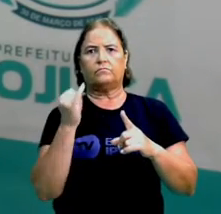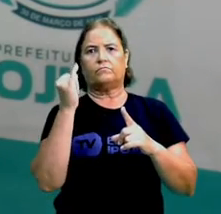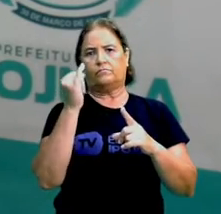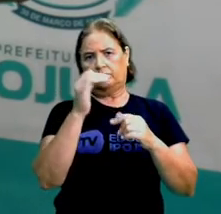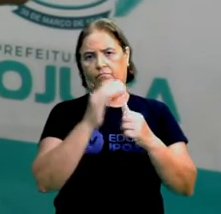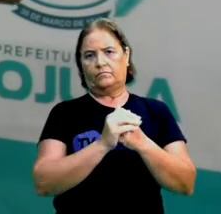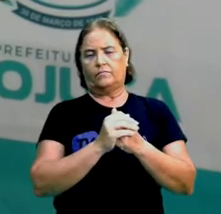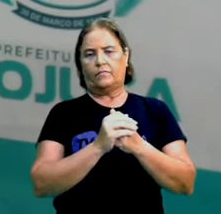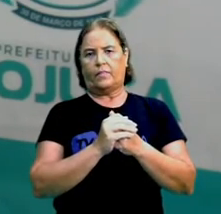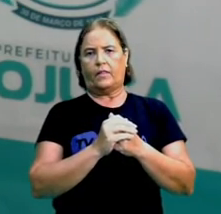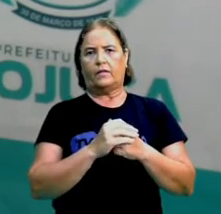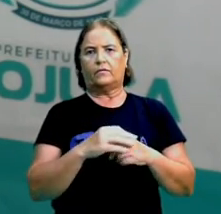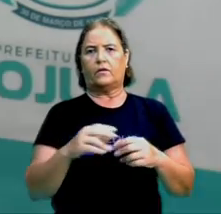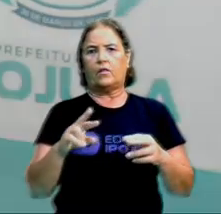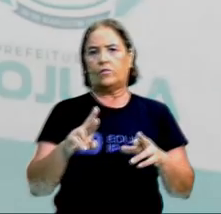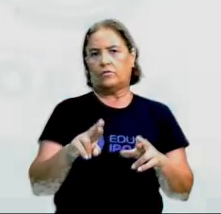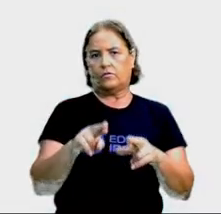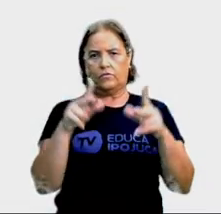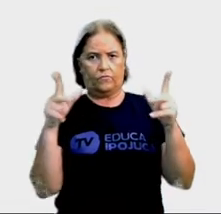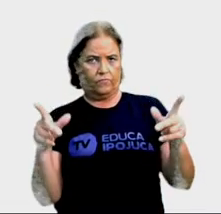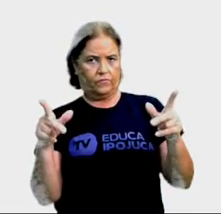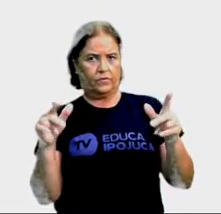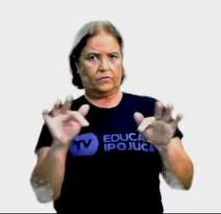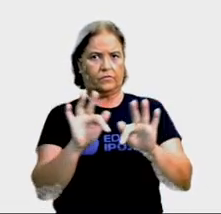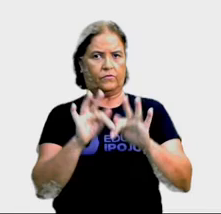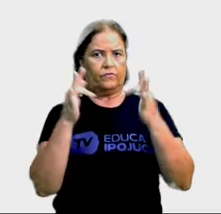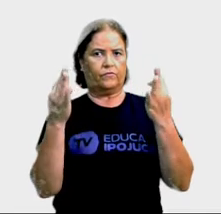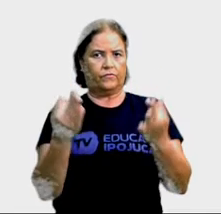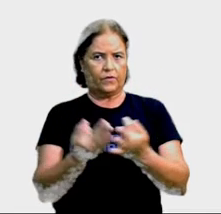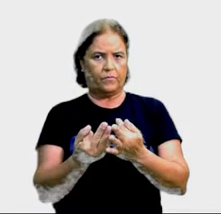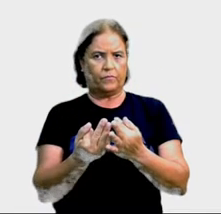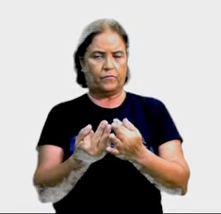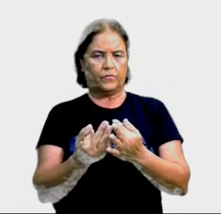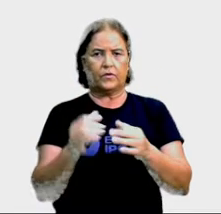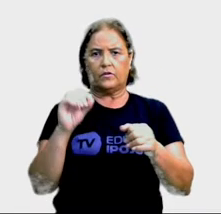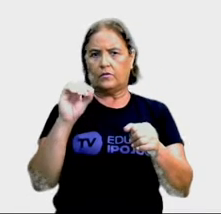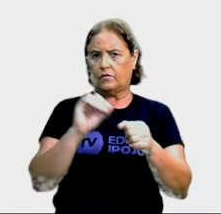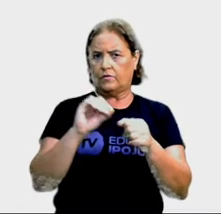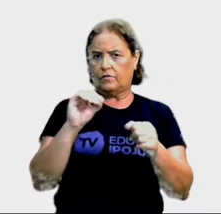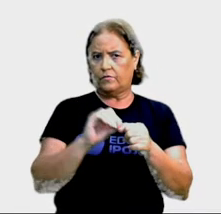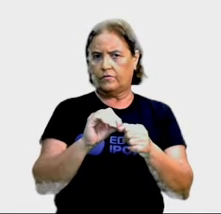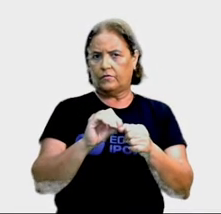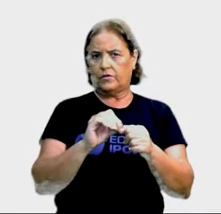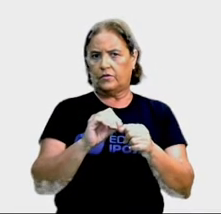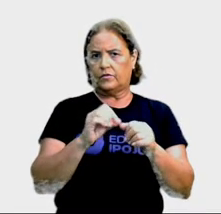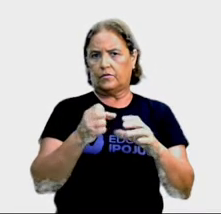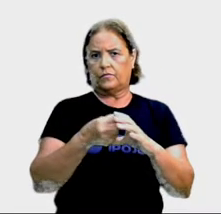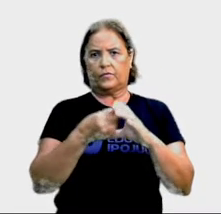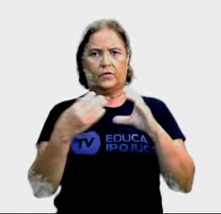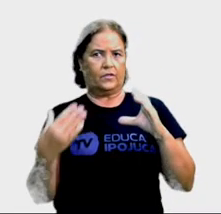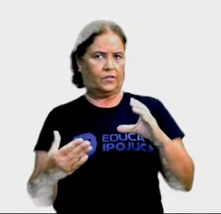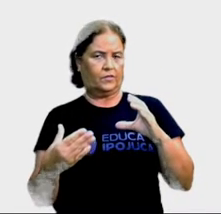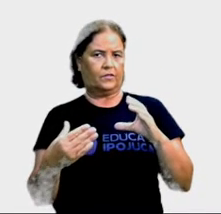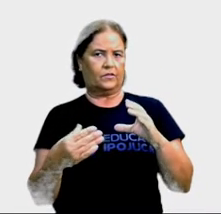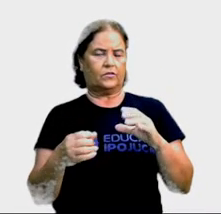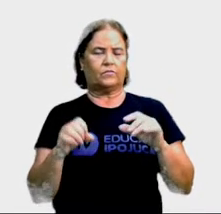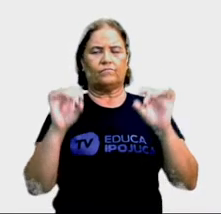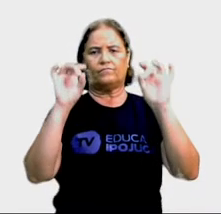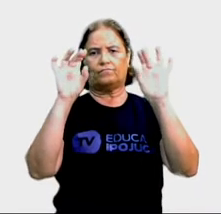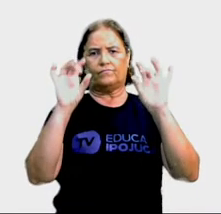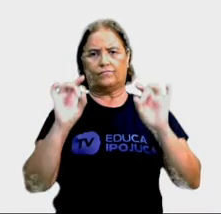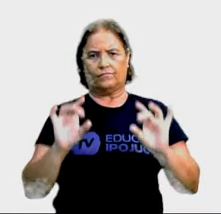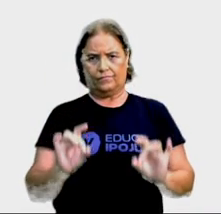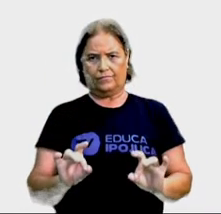são diferentes, família, formada por características, e são especiais